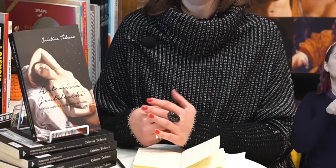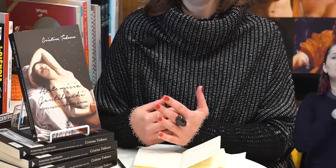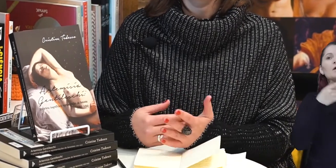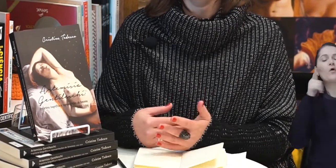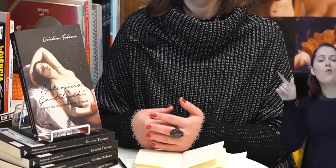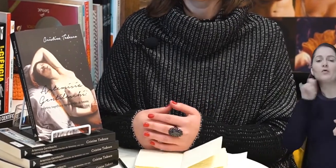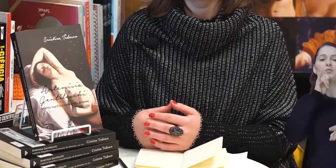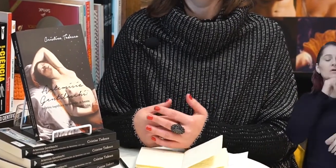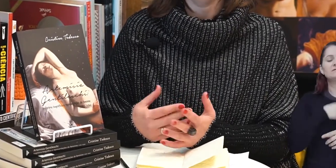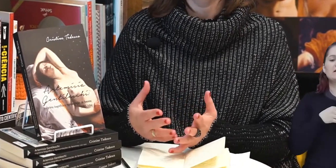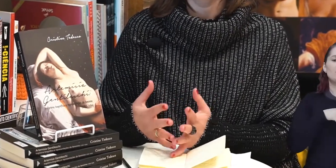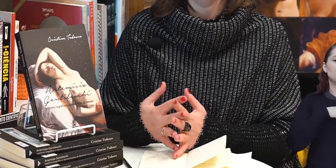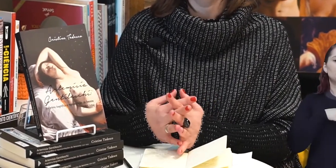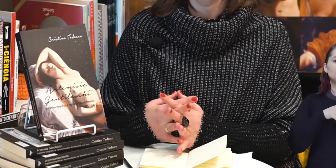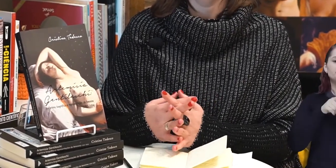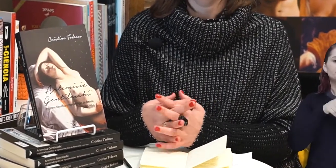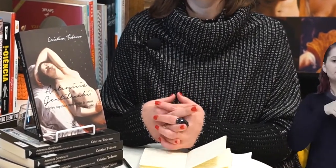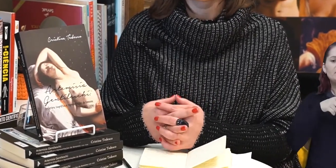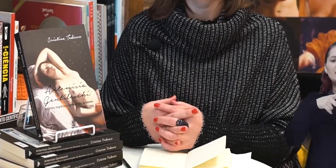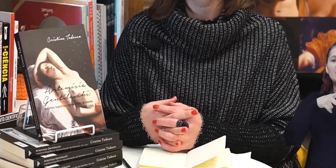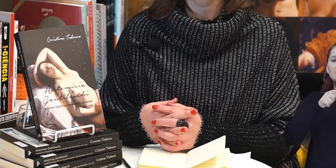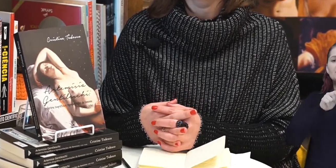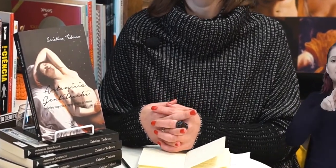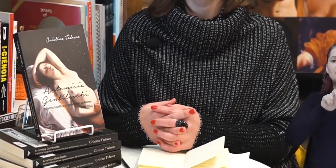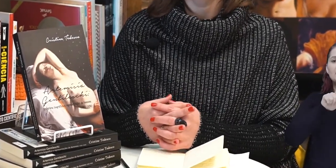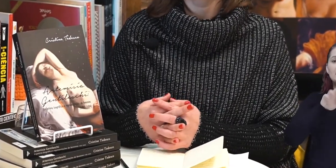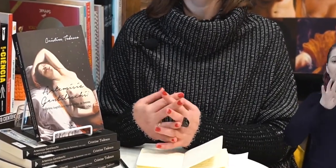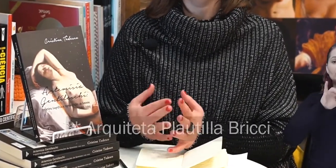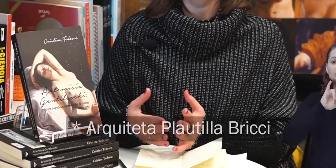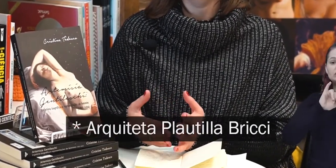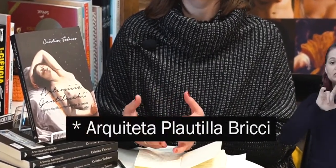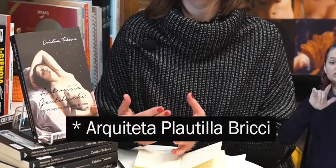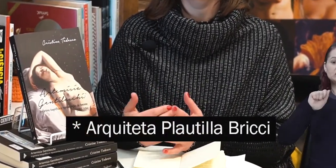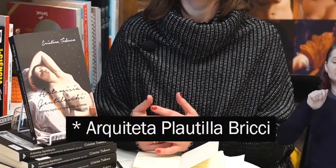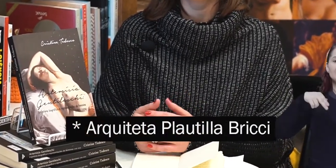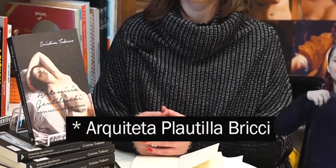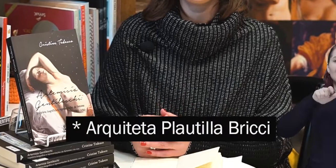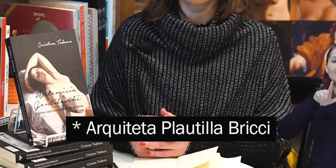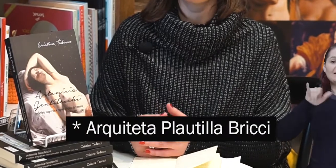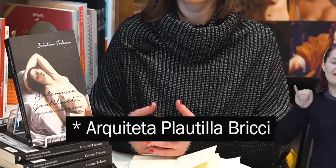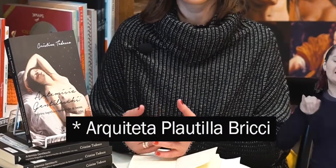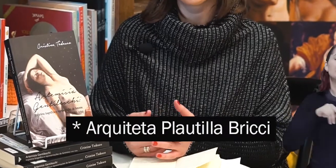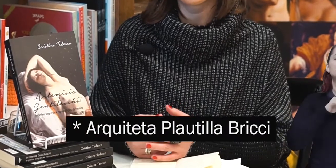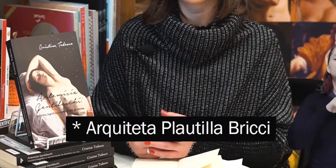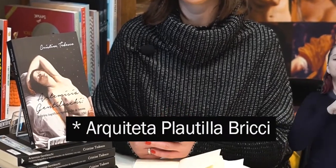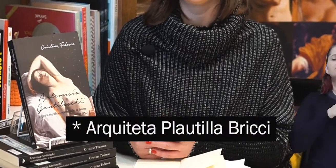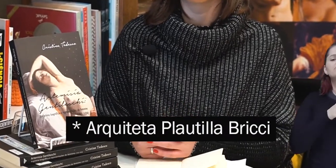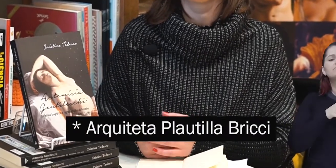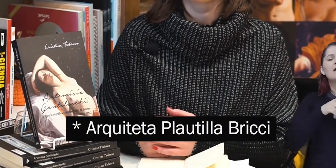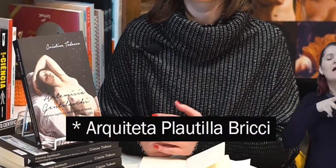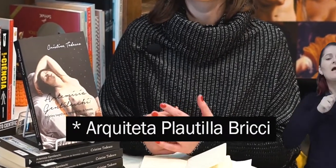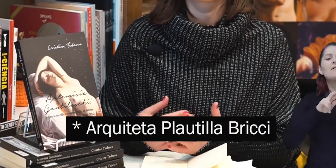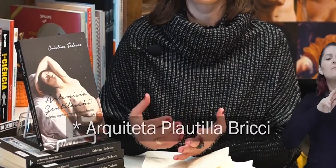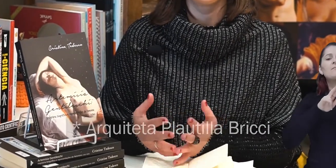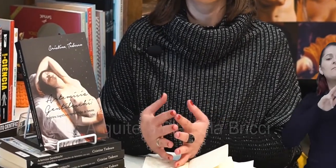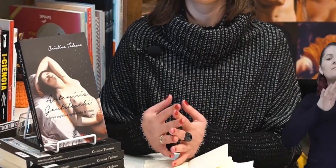pintora Plautilla Nelli, que foi uma pintora de Florença, a escultora Plautilla Britti, de Roma, que construiu